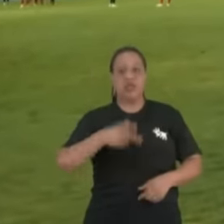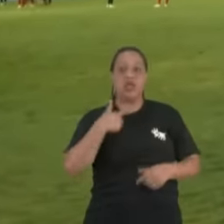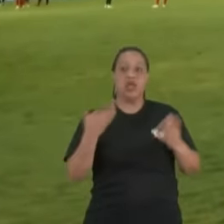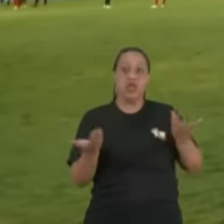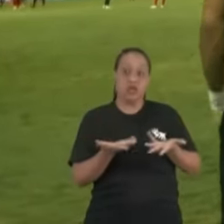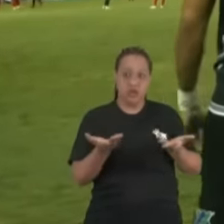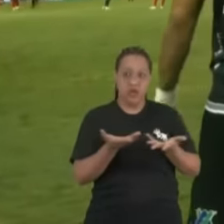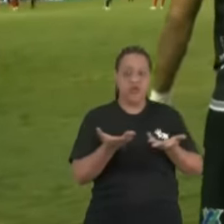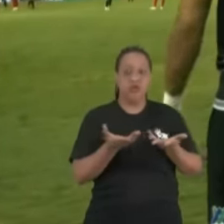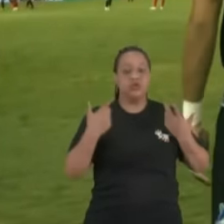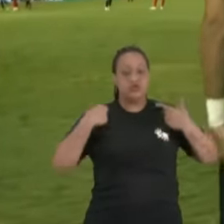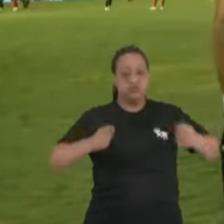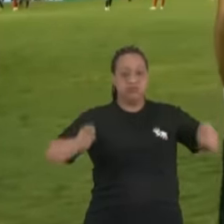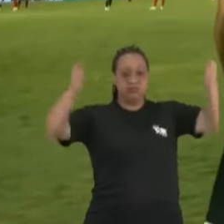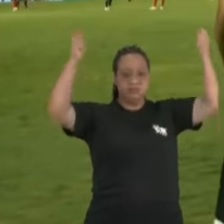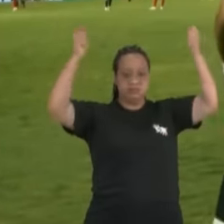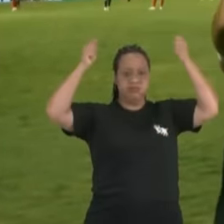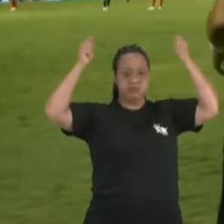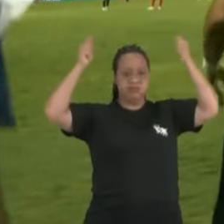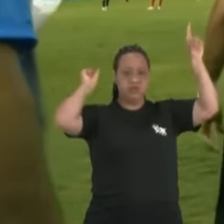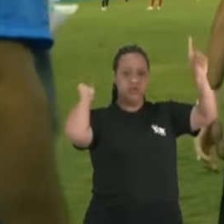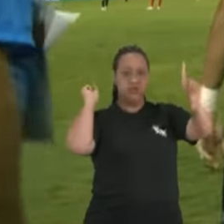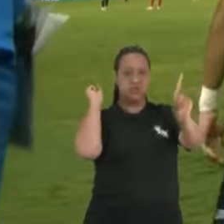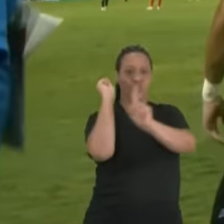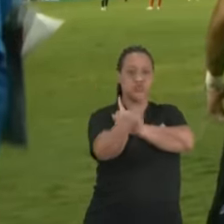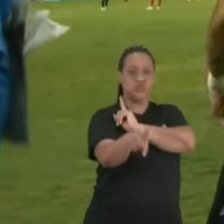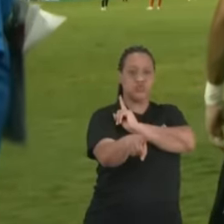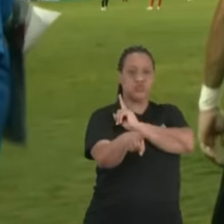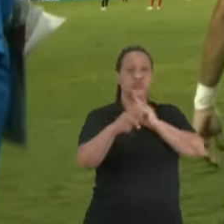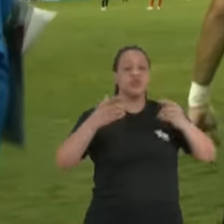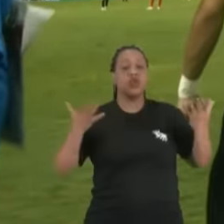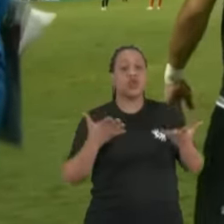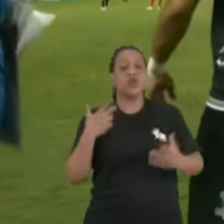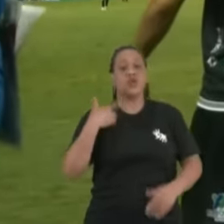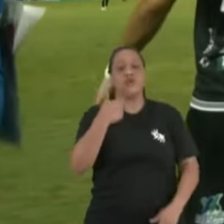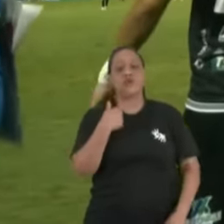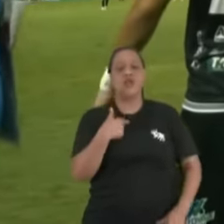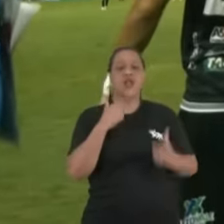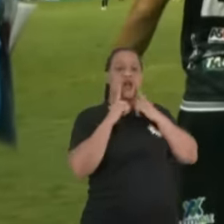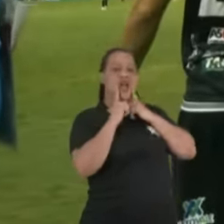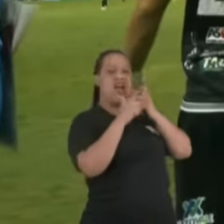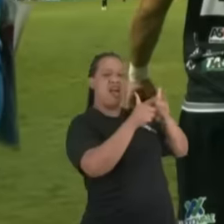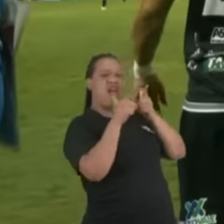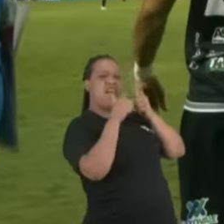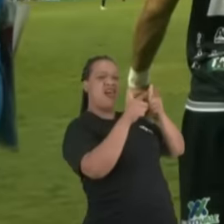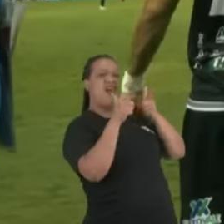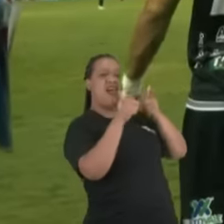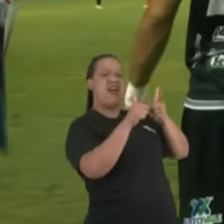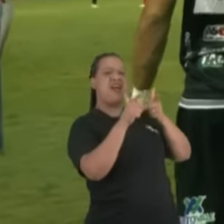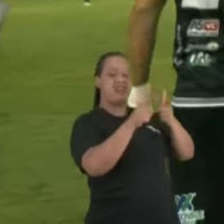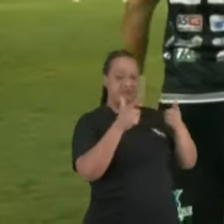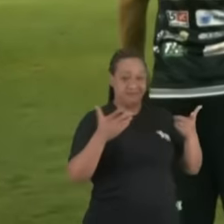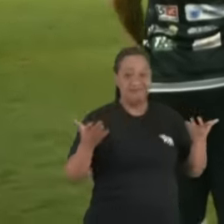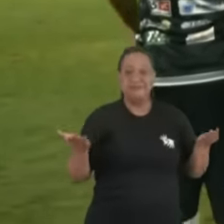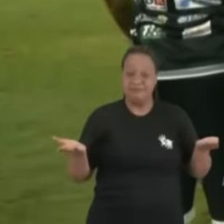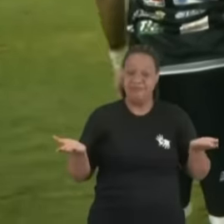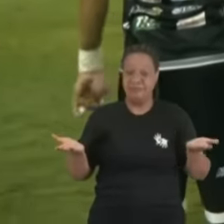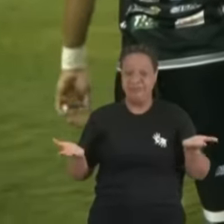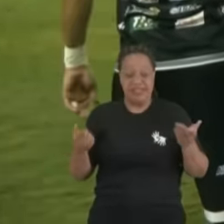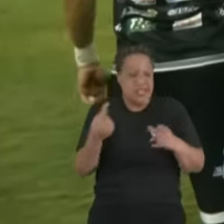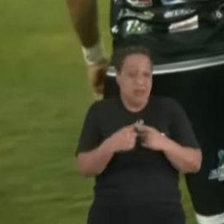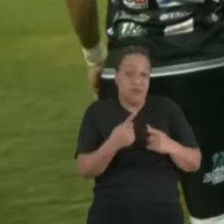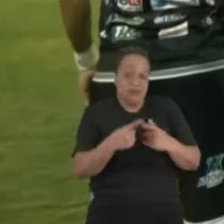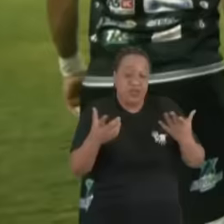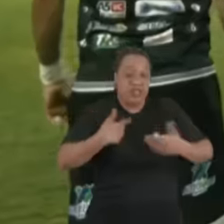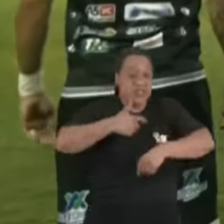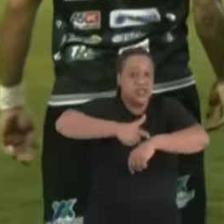com o Anselmo Ramon. Já pensou se sai um gol do Anselmo Ramon agora? Quanta onda ele não vai tirar com o Rony Lobo? É, rapaz, são as provocações